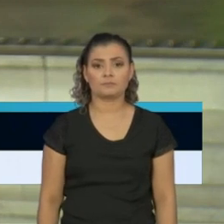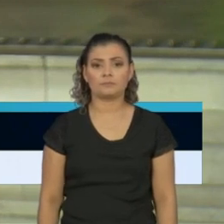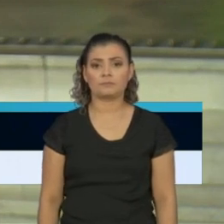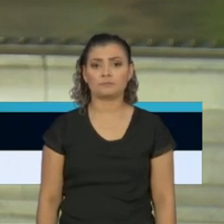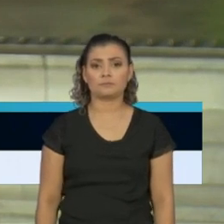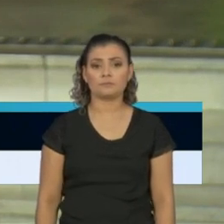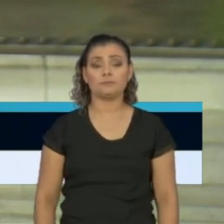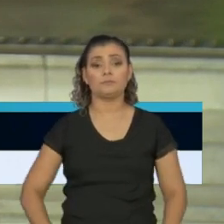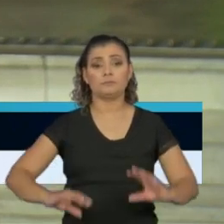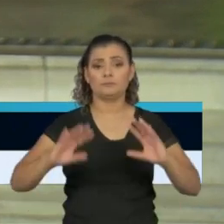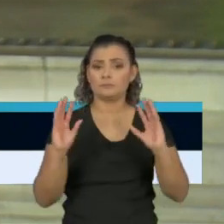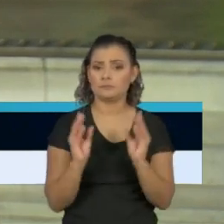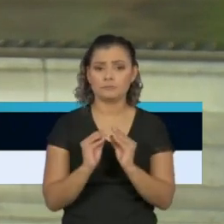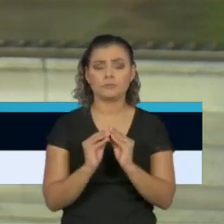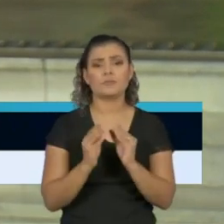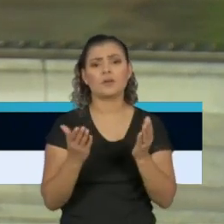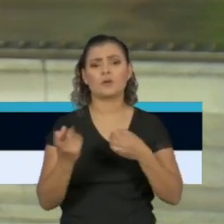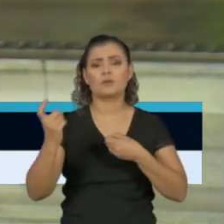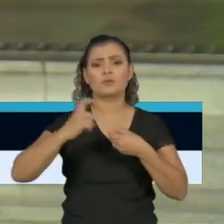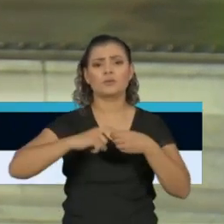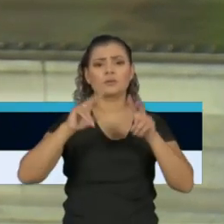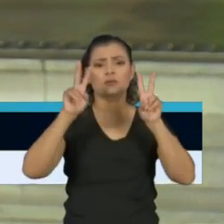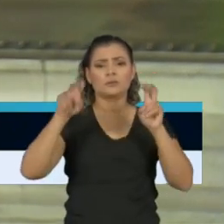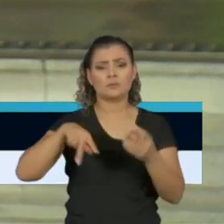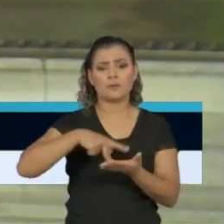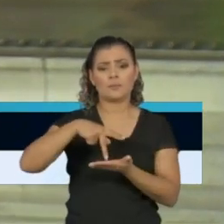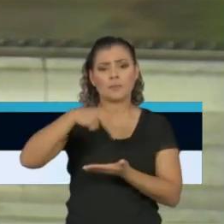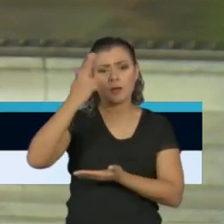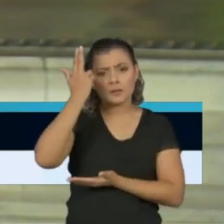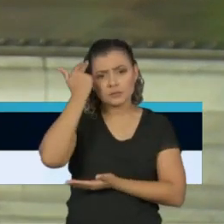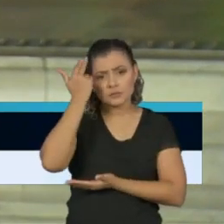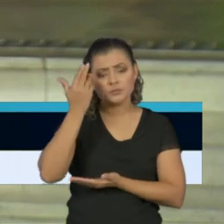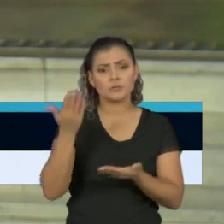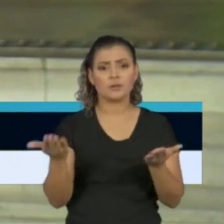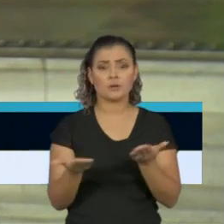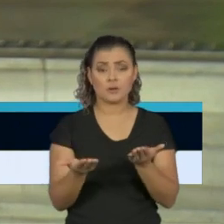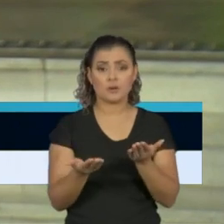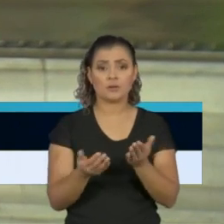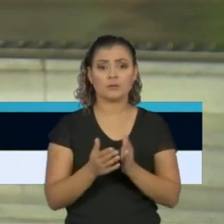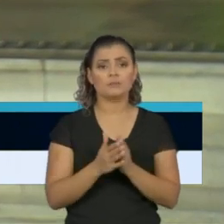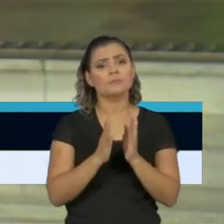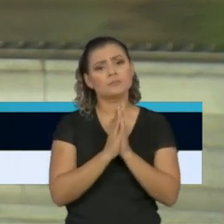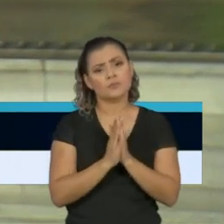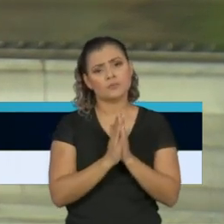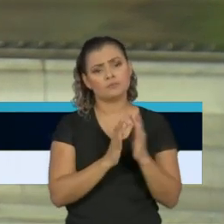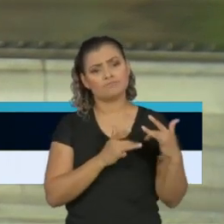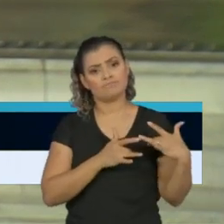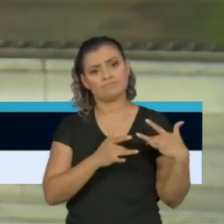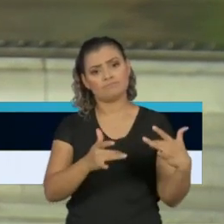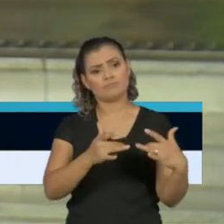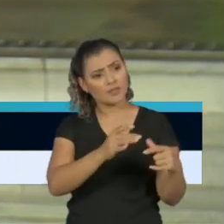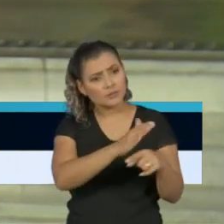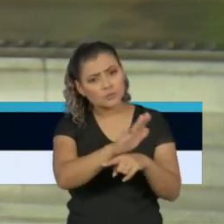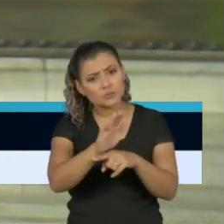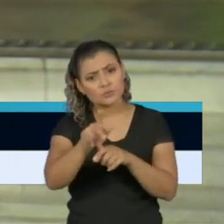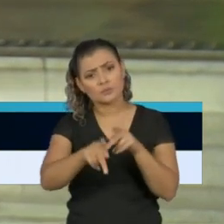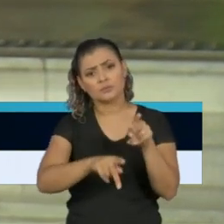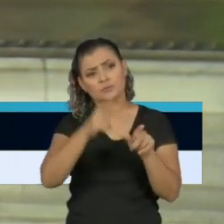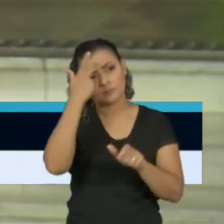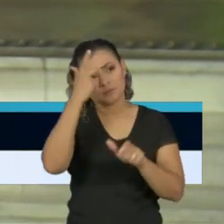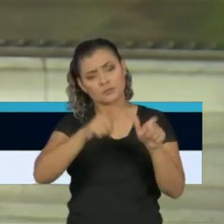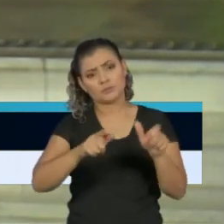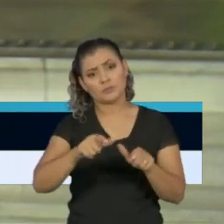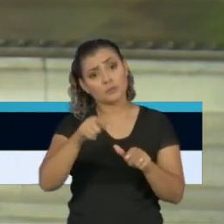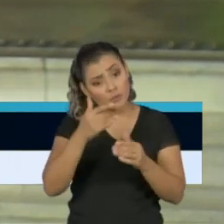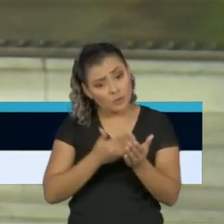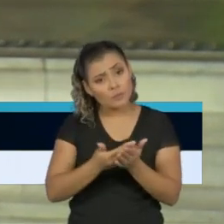E ao encerrar a mensagem, voltando ao tema da Páscoa, seja solidário, ajude a quem mais precisa e comece ajudando na